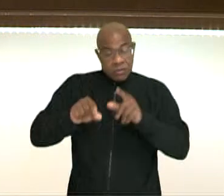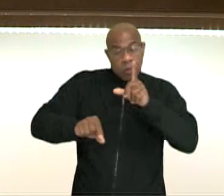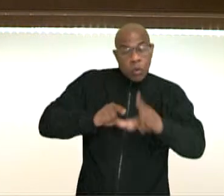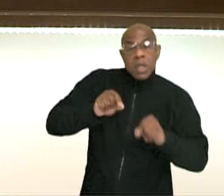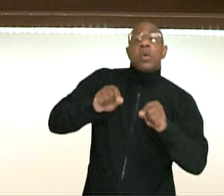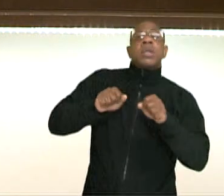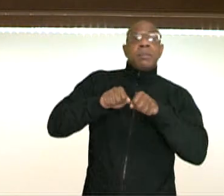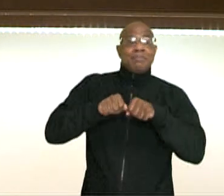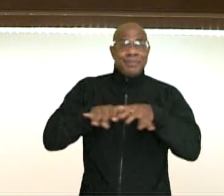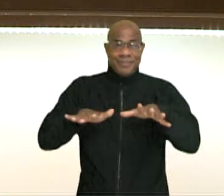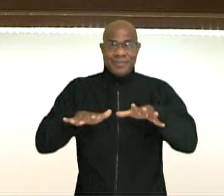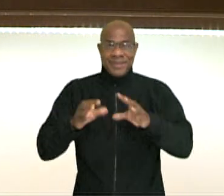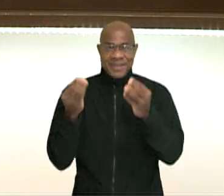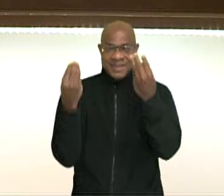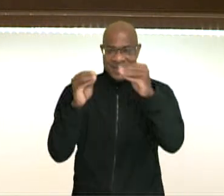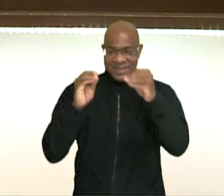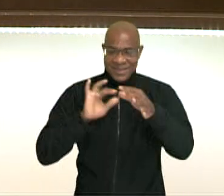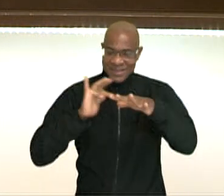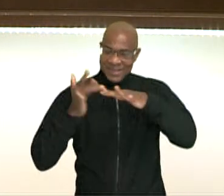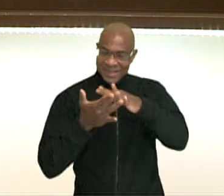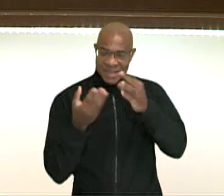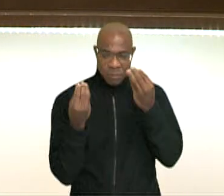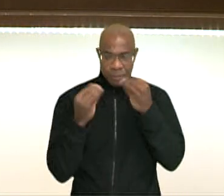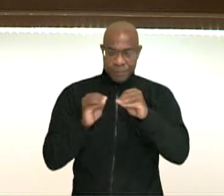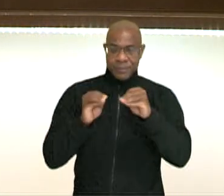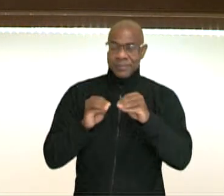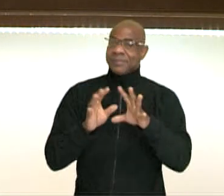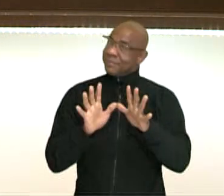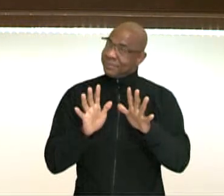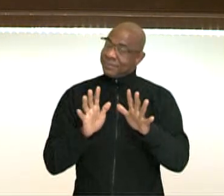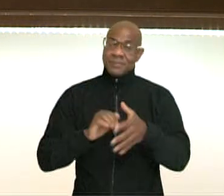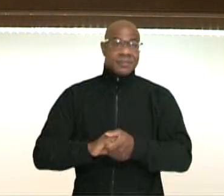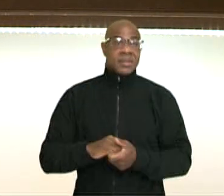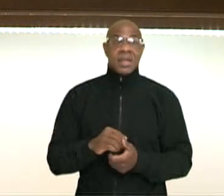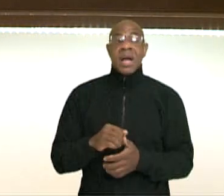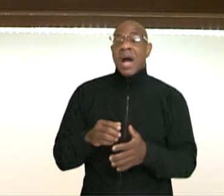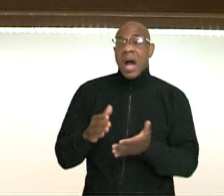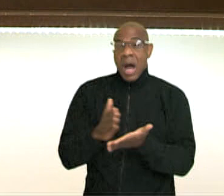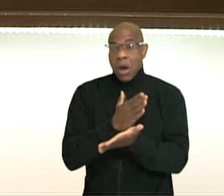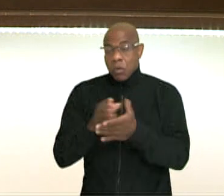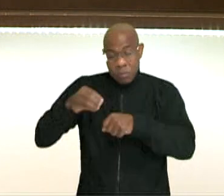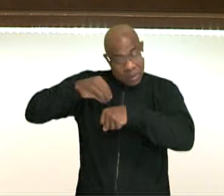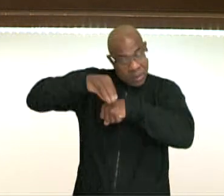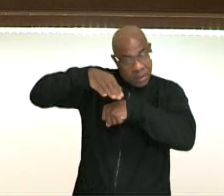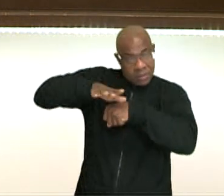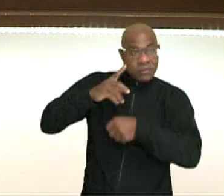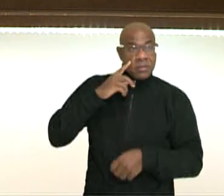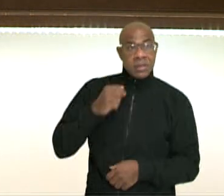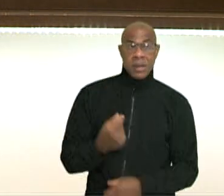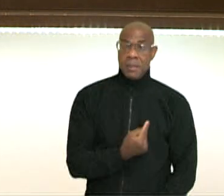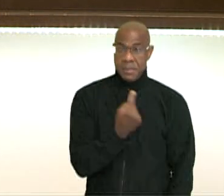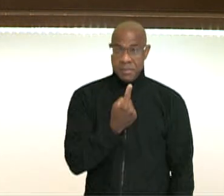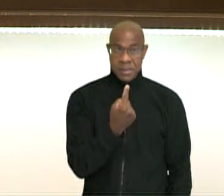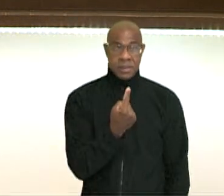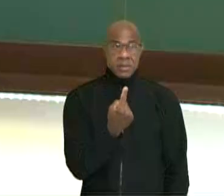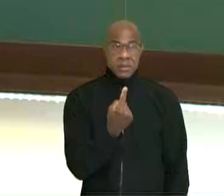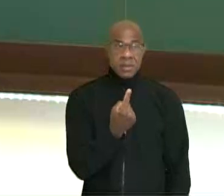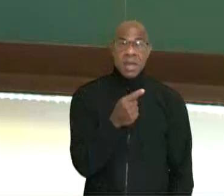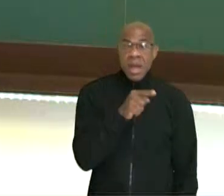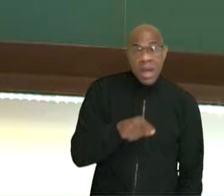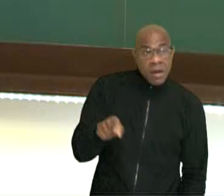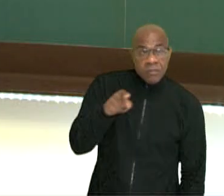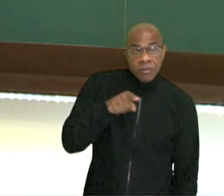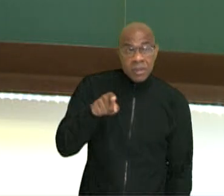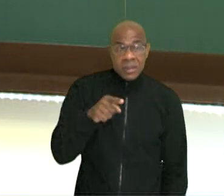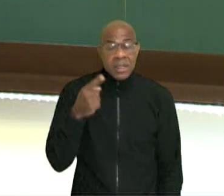você observa aqui algumas dicas. Dentre elas, eu destaco para você a primeira, né? Que é você ver